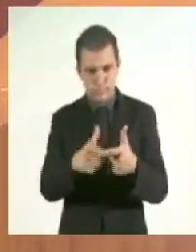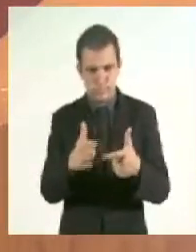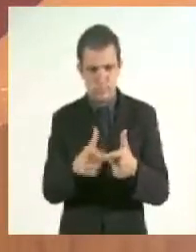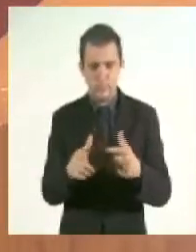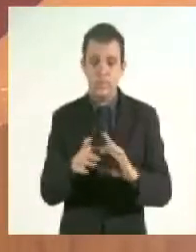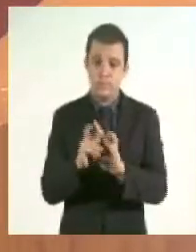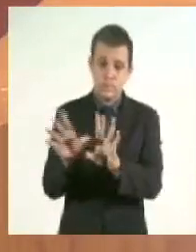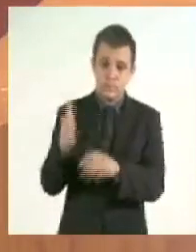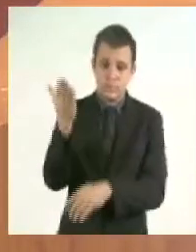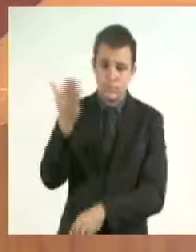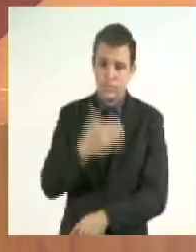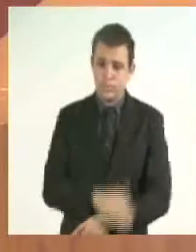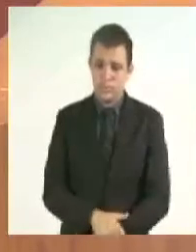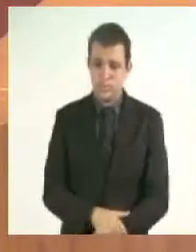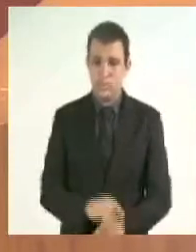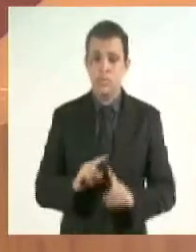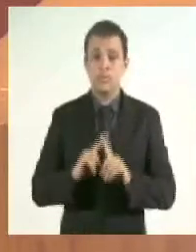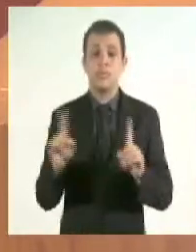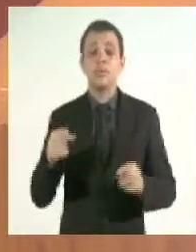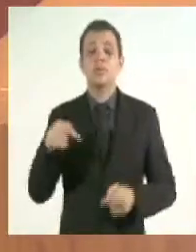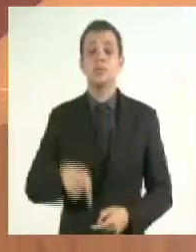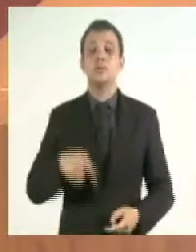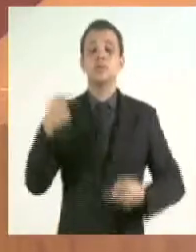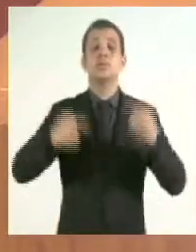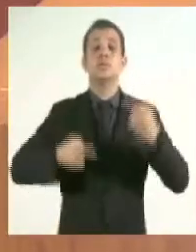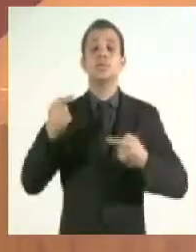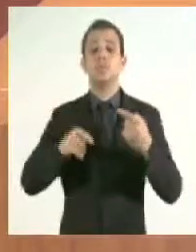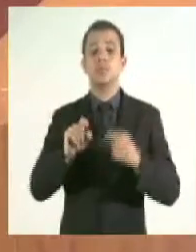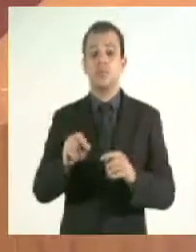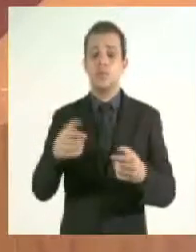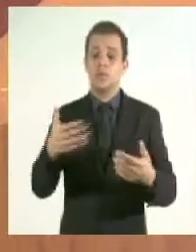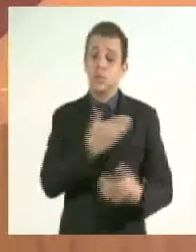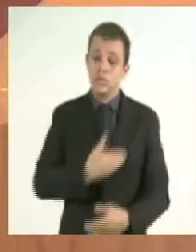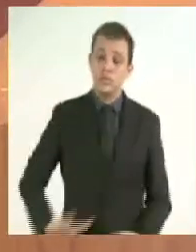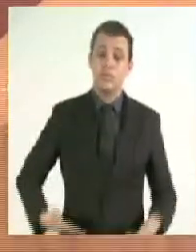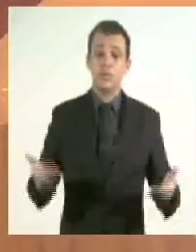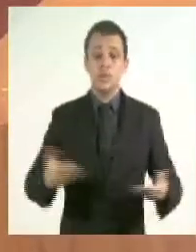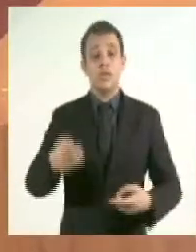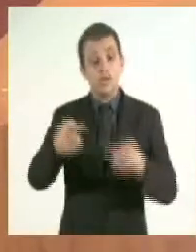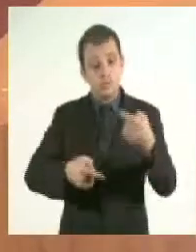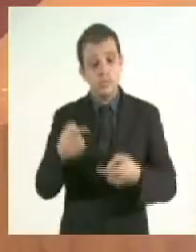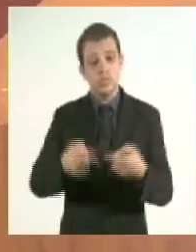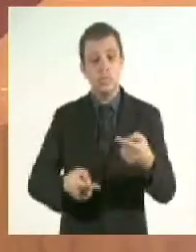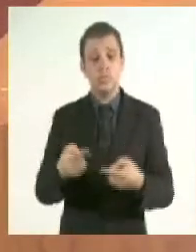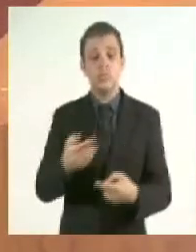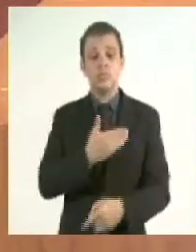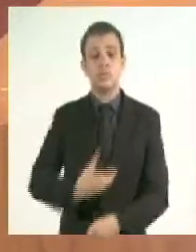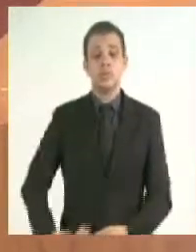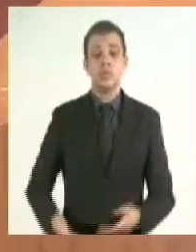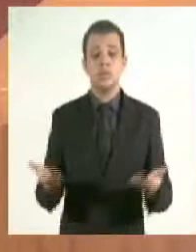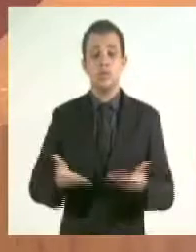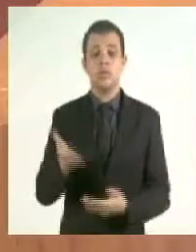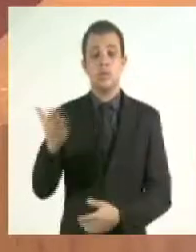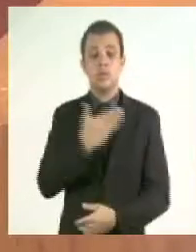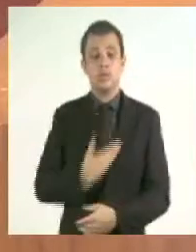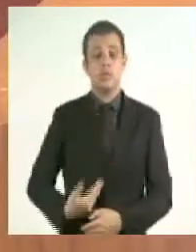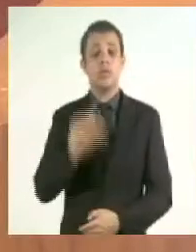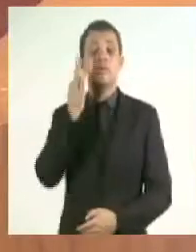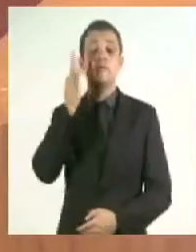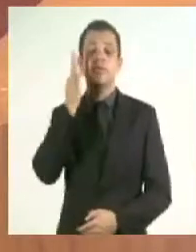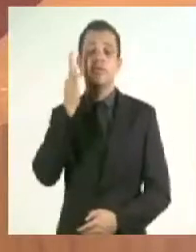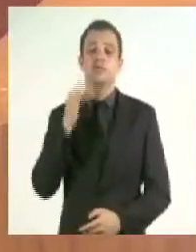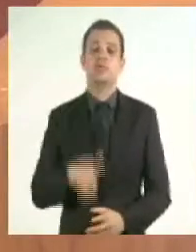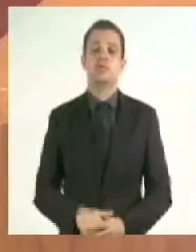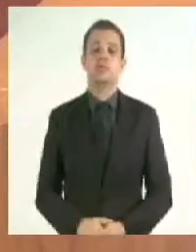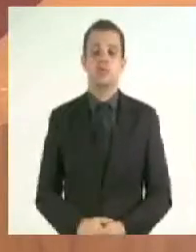trabalho. Agora, a discussão que tem que ser feita aqui é do atual governo, e nós vamos fazer essa discussão do atual governo, do atual governador Flávio Dino. Agora,